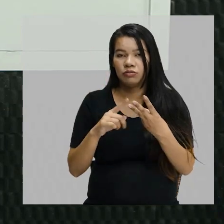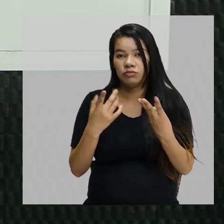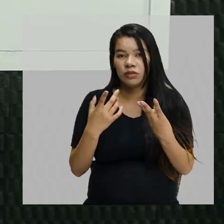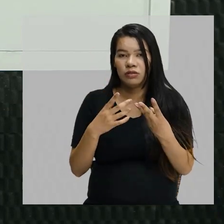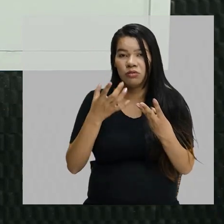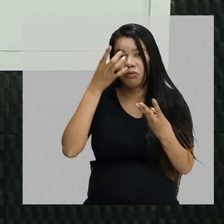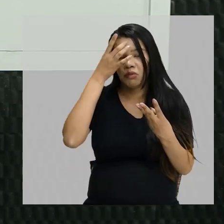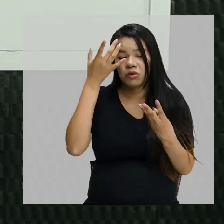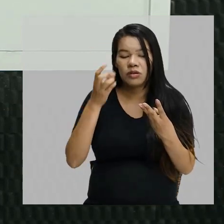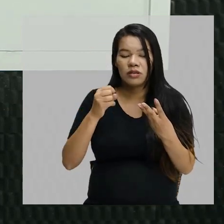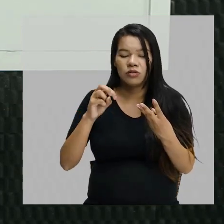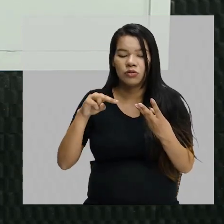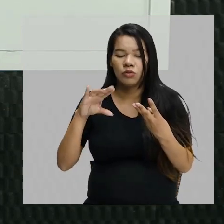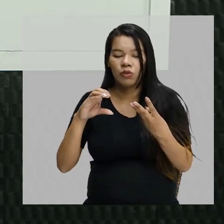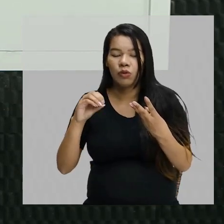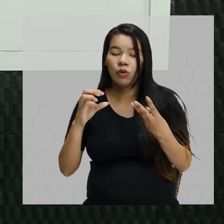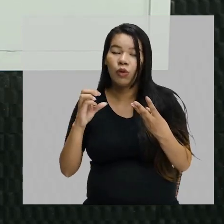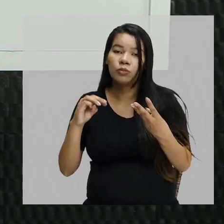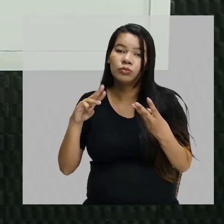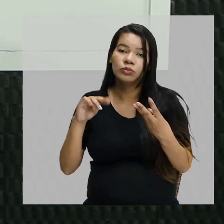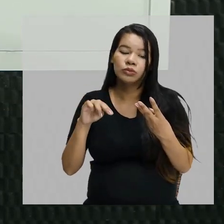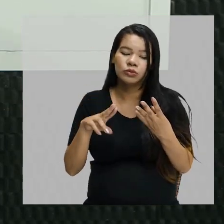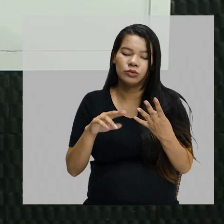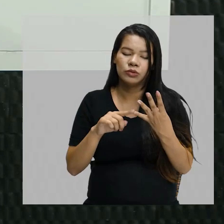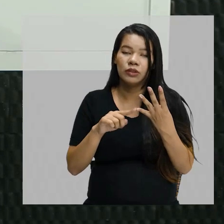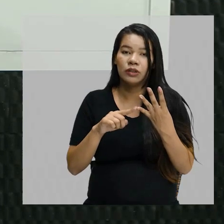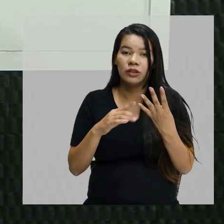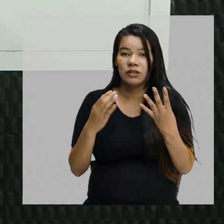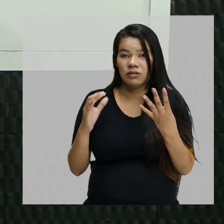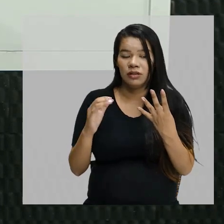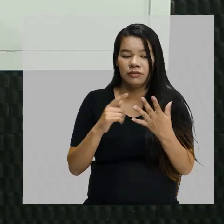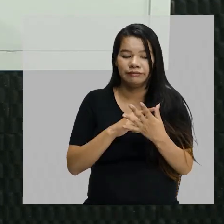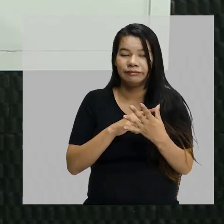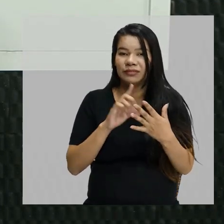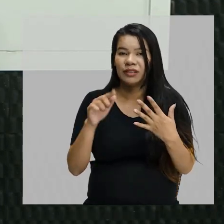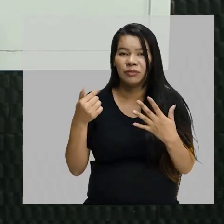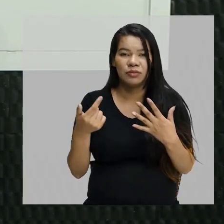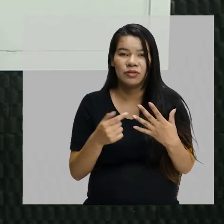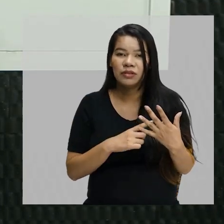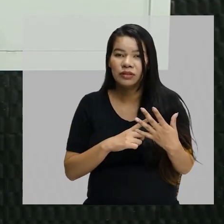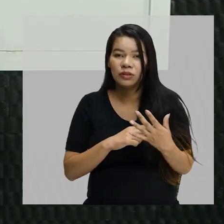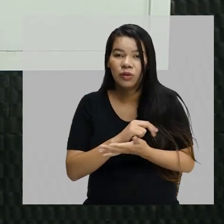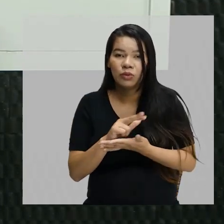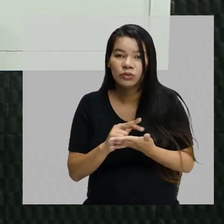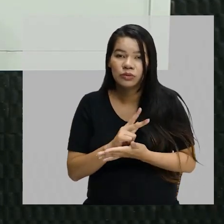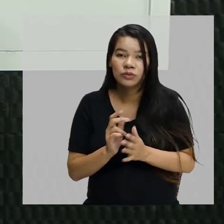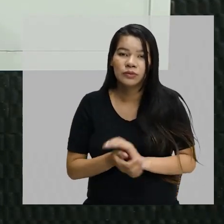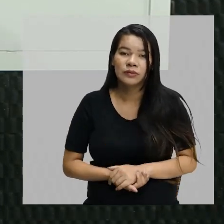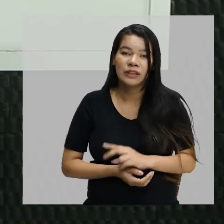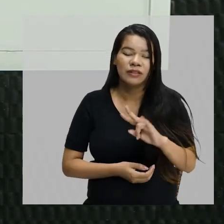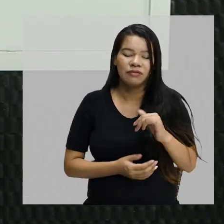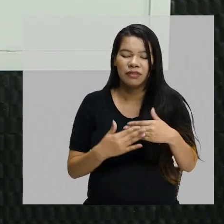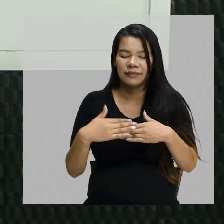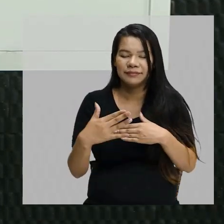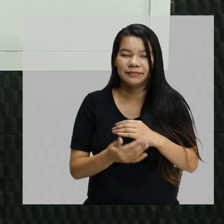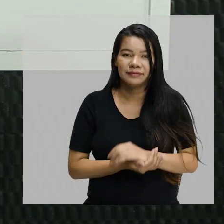ciência nos tipos de conhecimento nas formas tu vai ver dogmatismo sexismo na Essência materialismo idealismo E